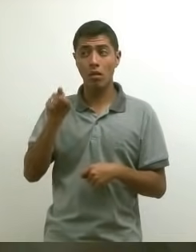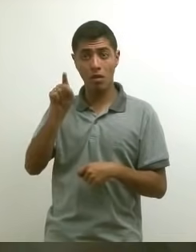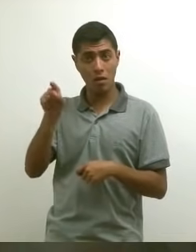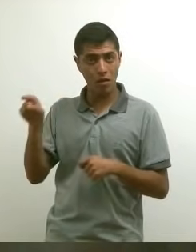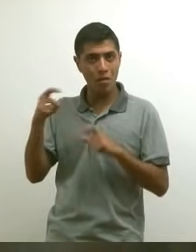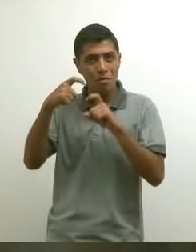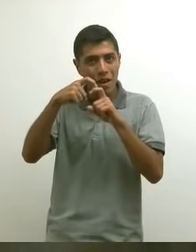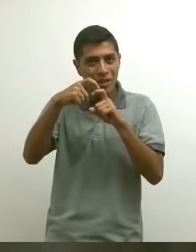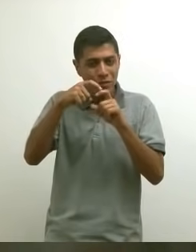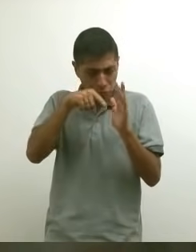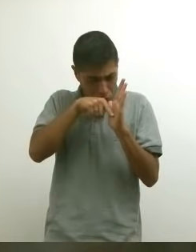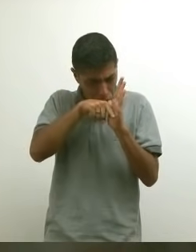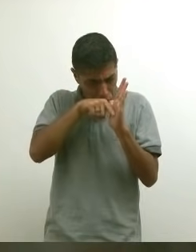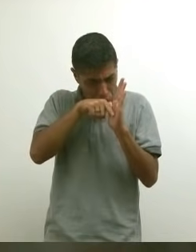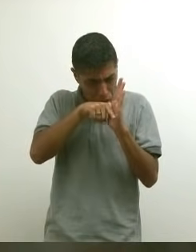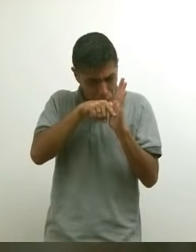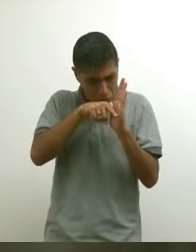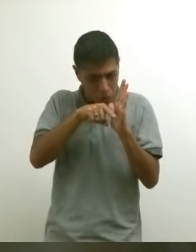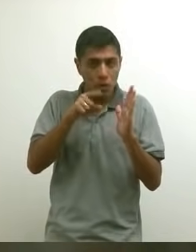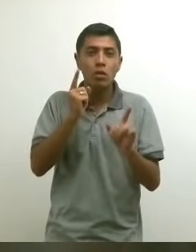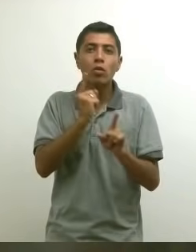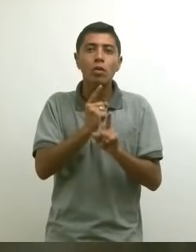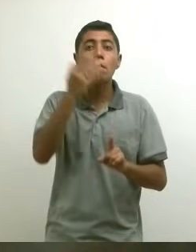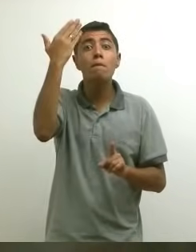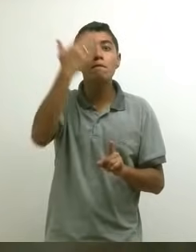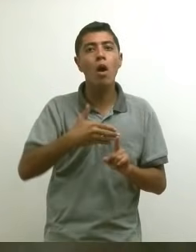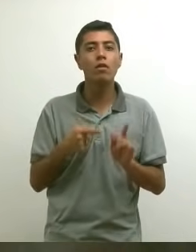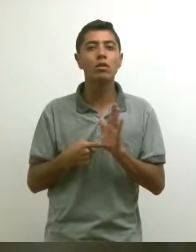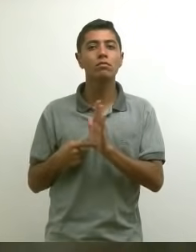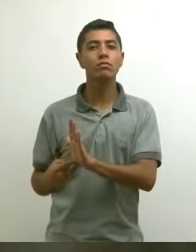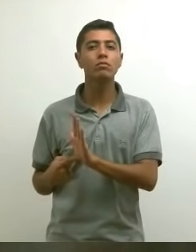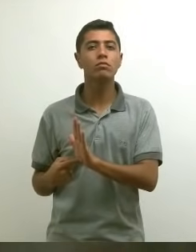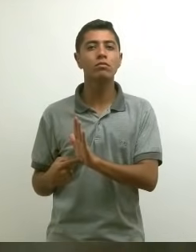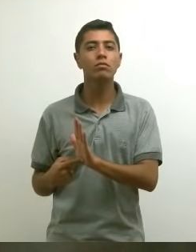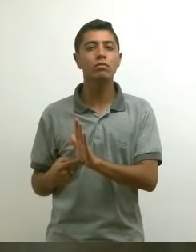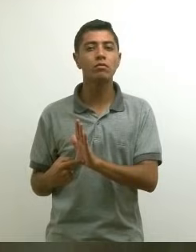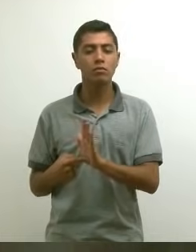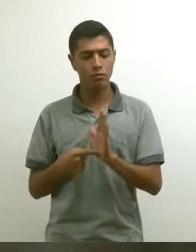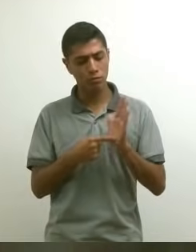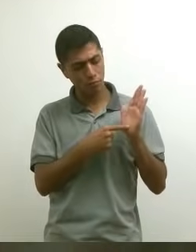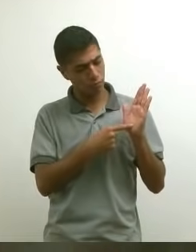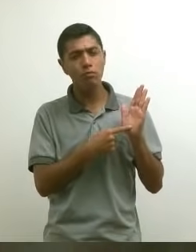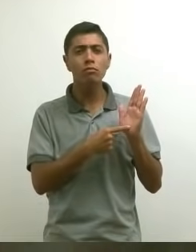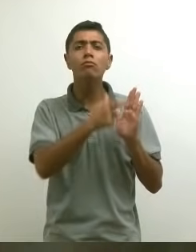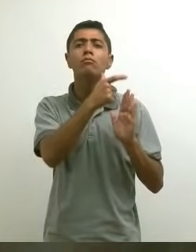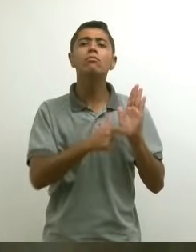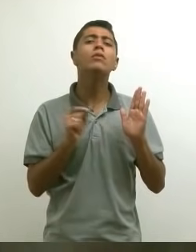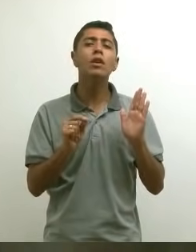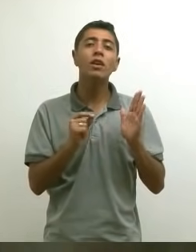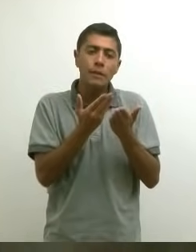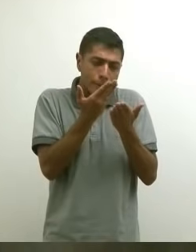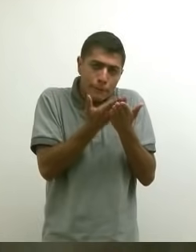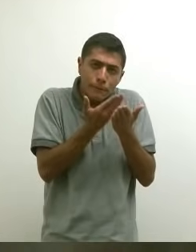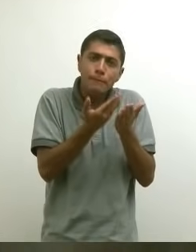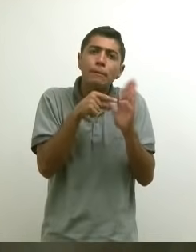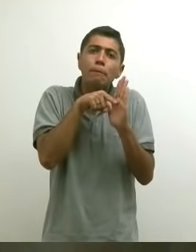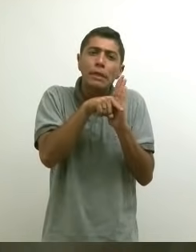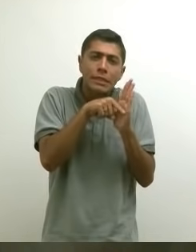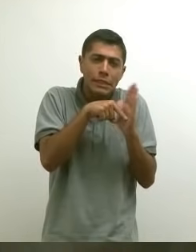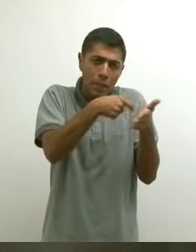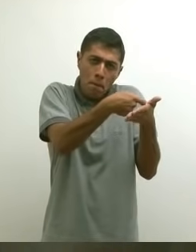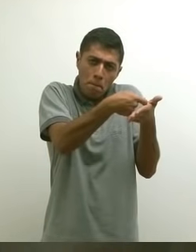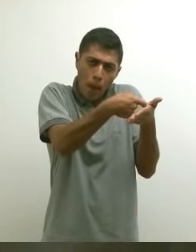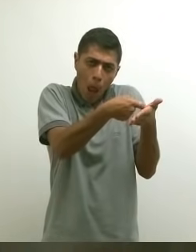então o único jeito de mudar isso e se a gente divulgar as pesquisas que mostram os benefícios da mudança de estilo de vida